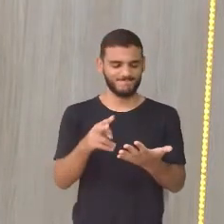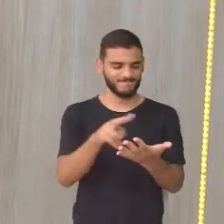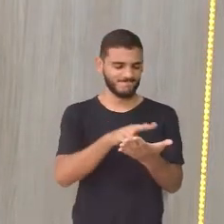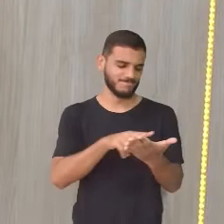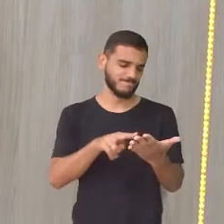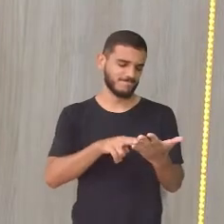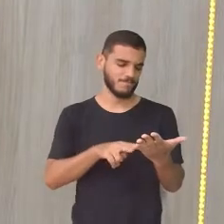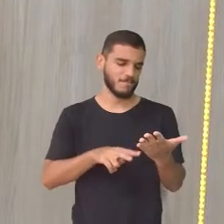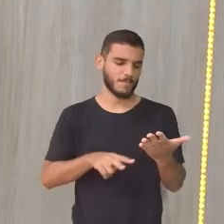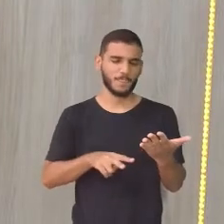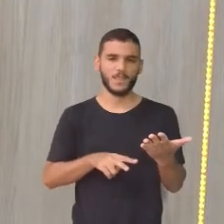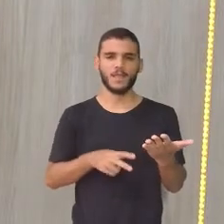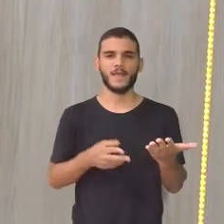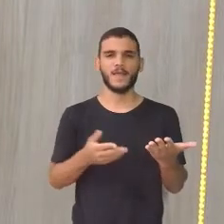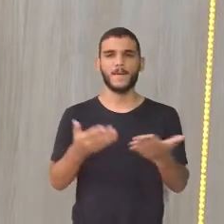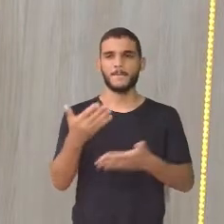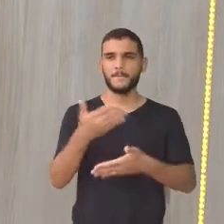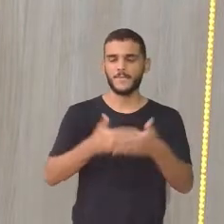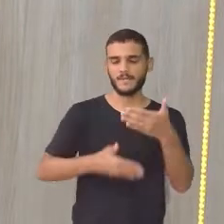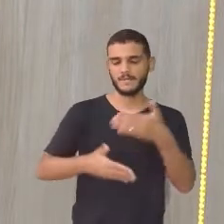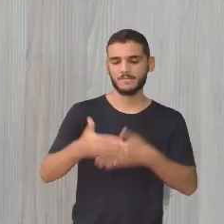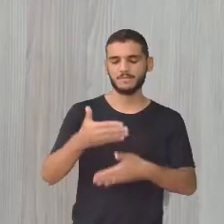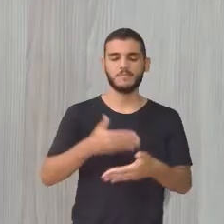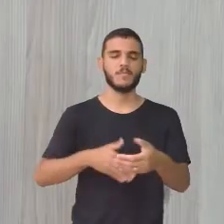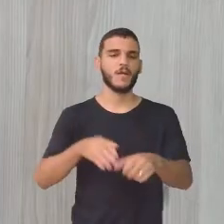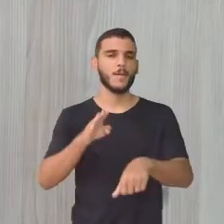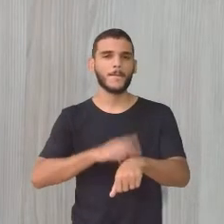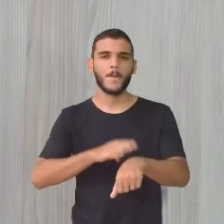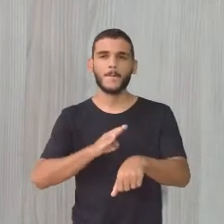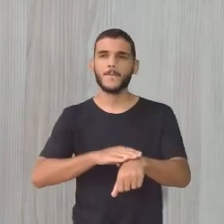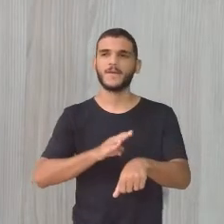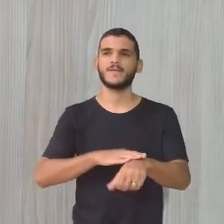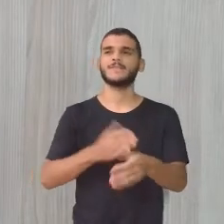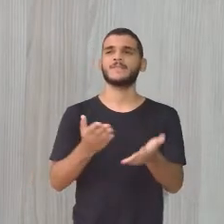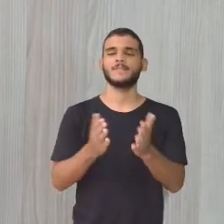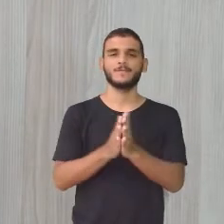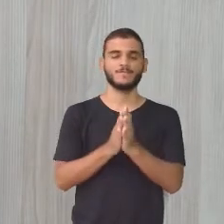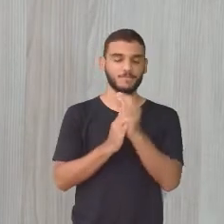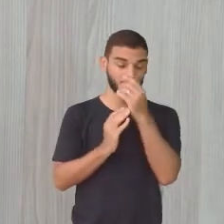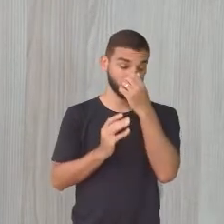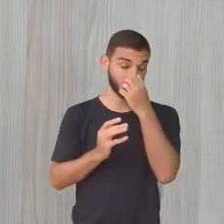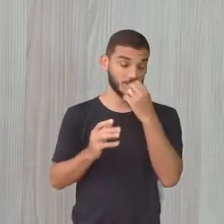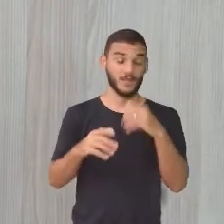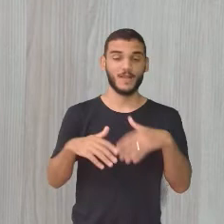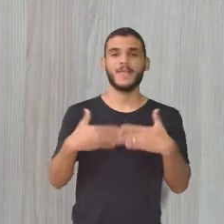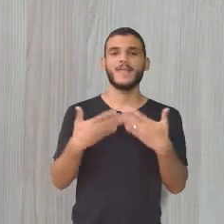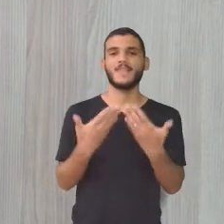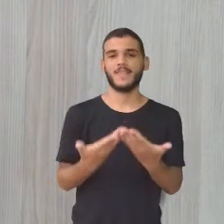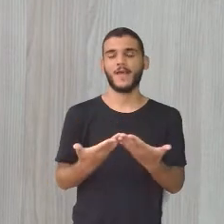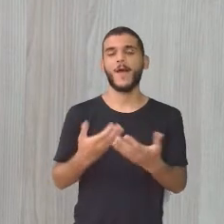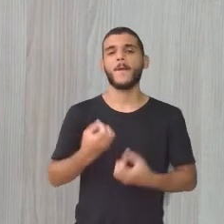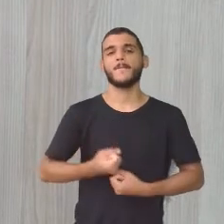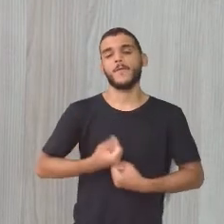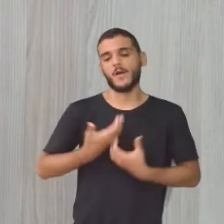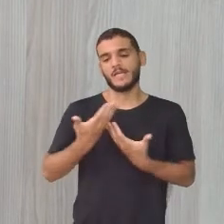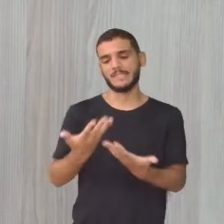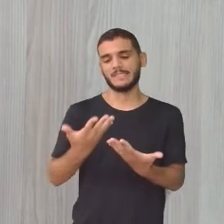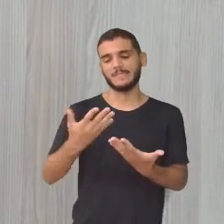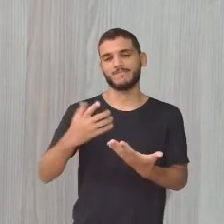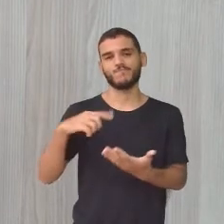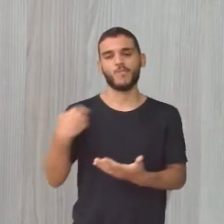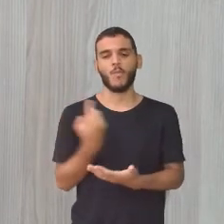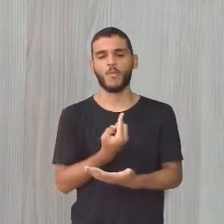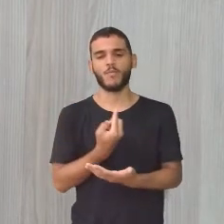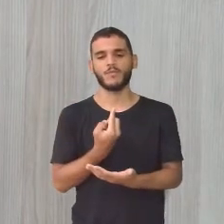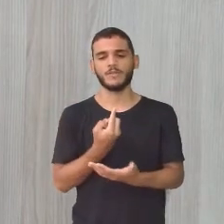livro físico. Vamos lá. E a poesia também pode ser esse presente, né? Pois pra é. gente, né? Que É a um gente vai presente. interpretando e fica com a gente o